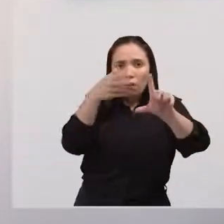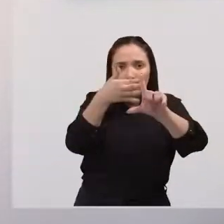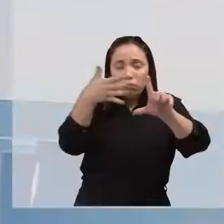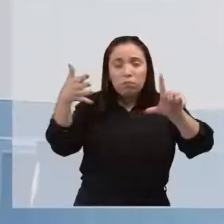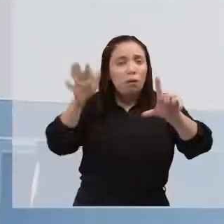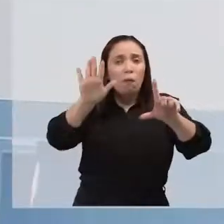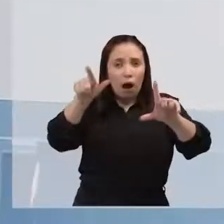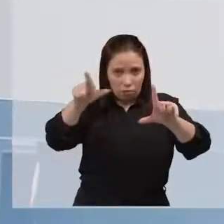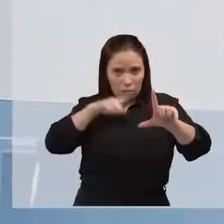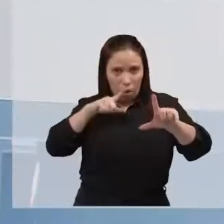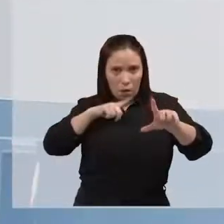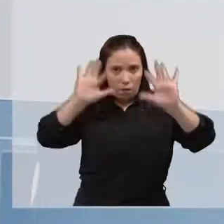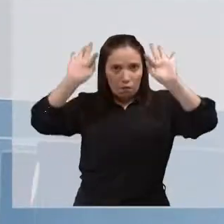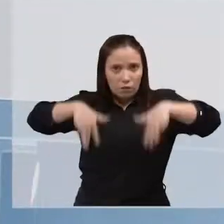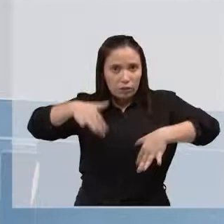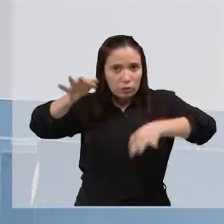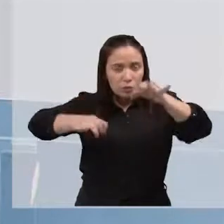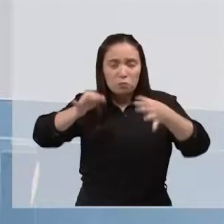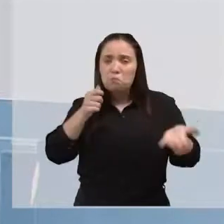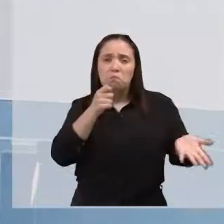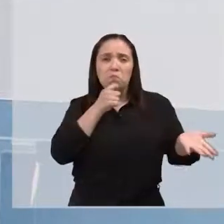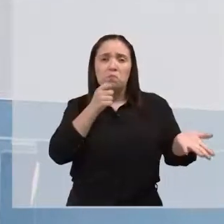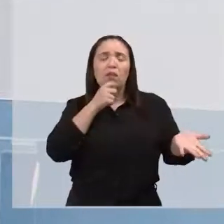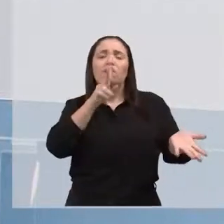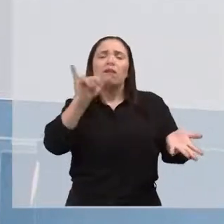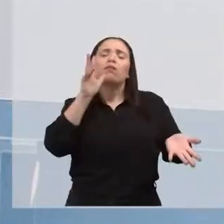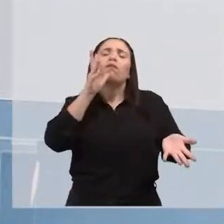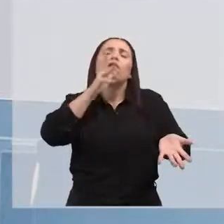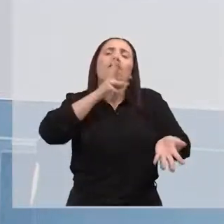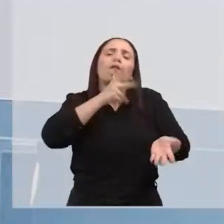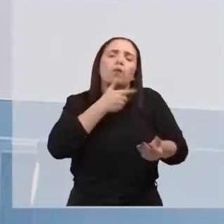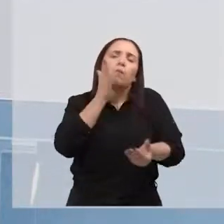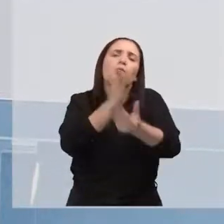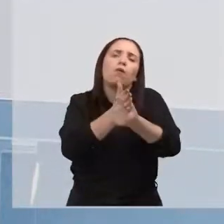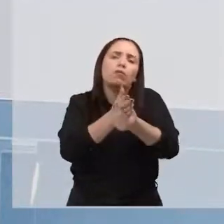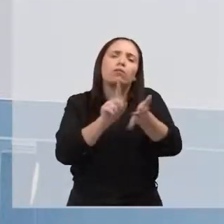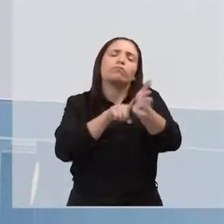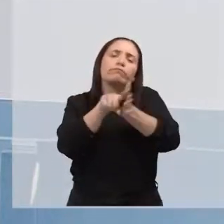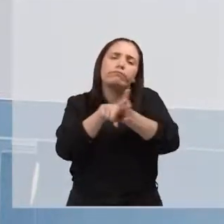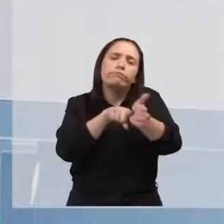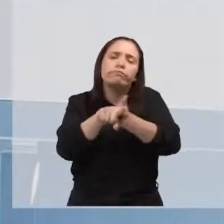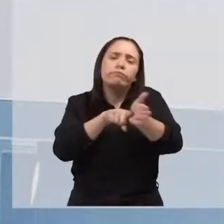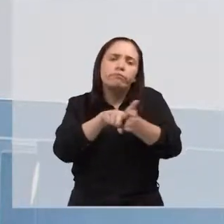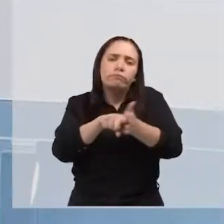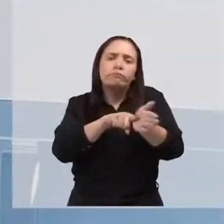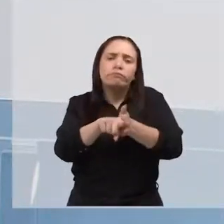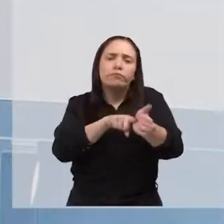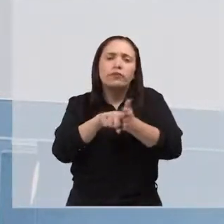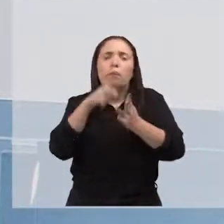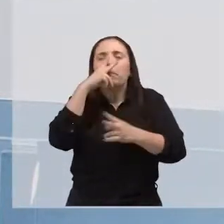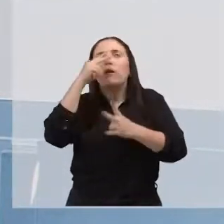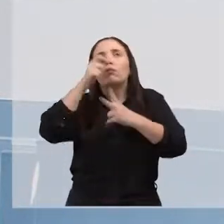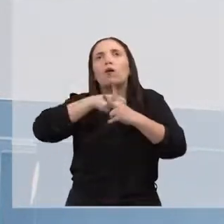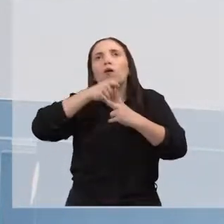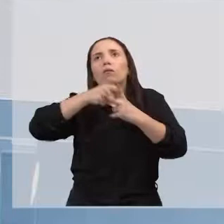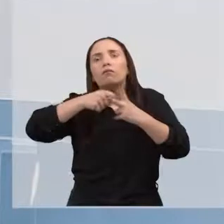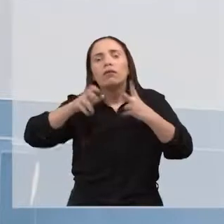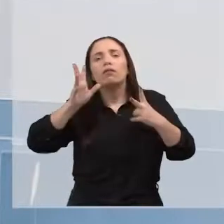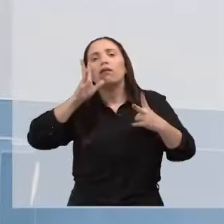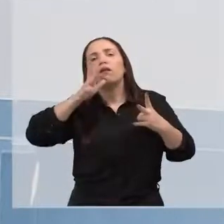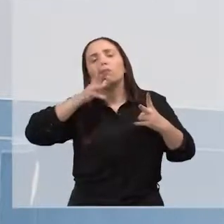depois, daqui 2 meses, se conclua o processo e se chegue ao